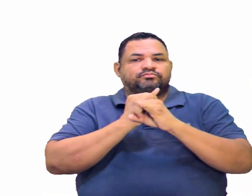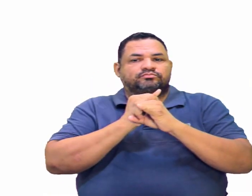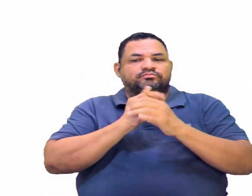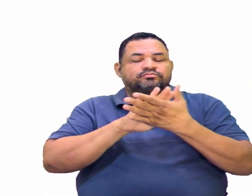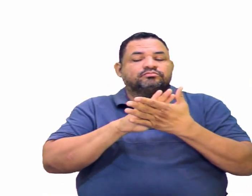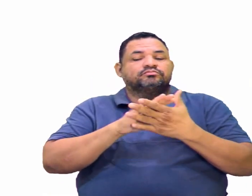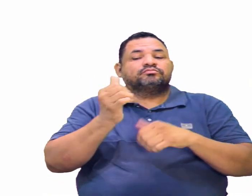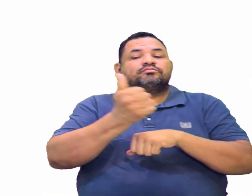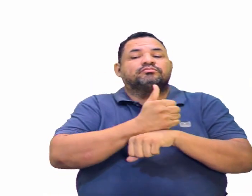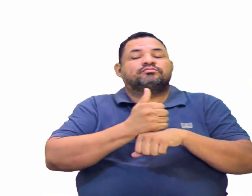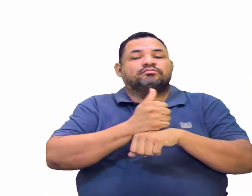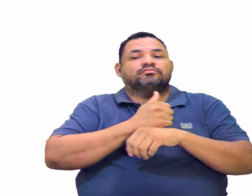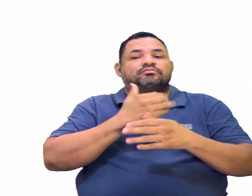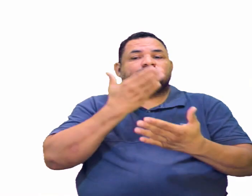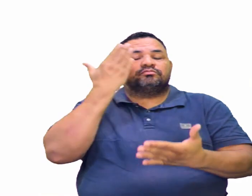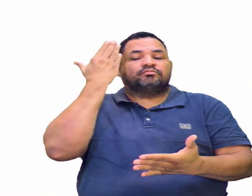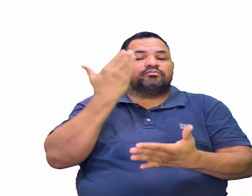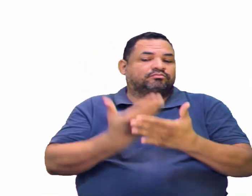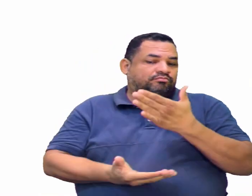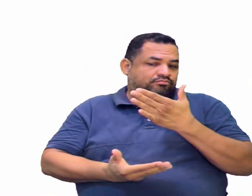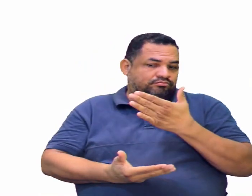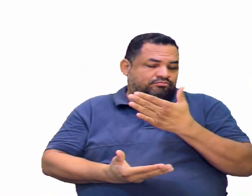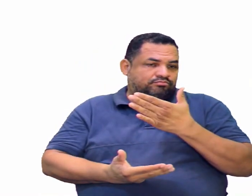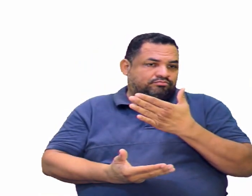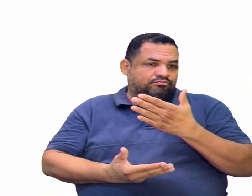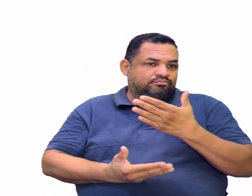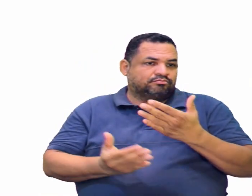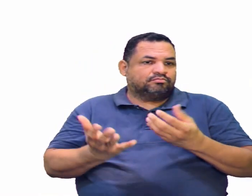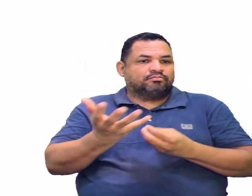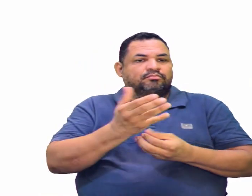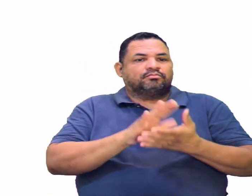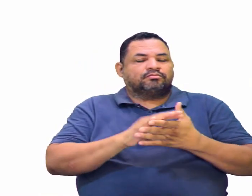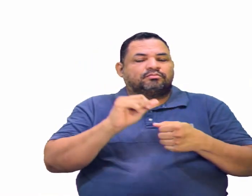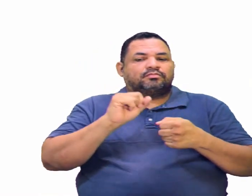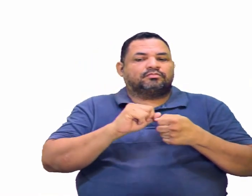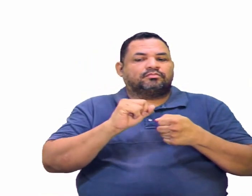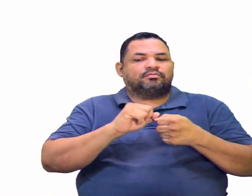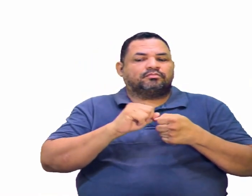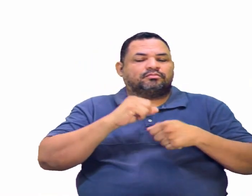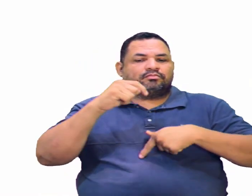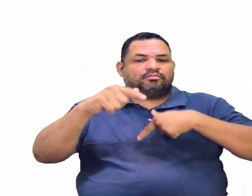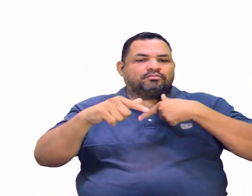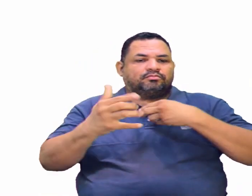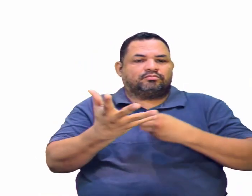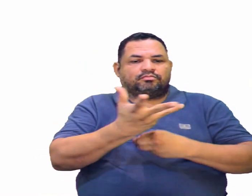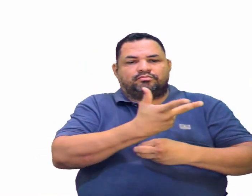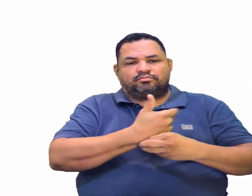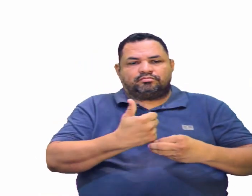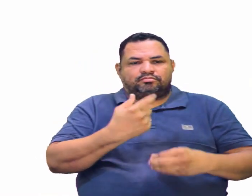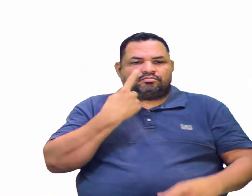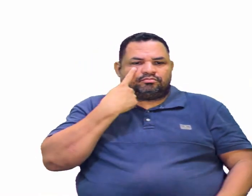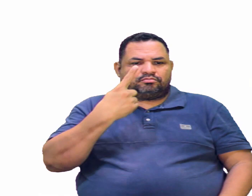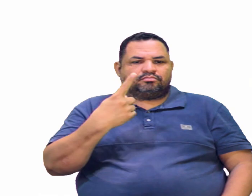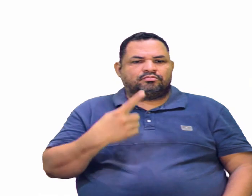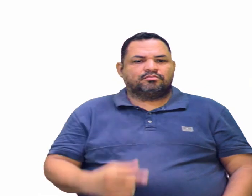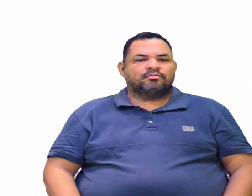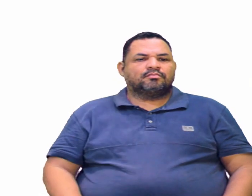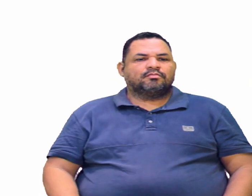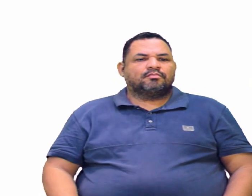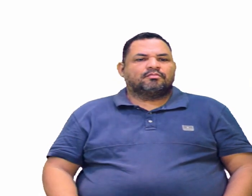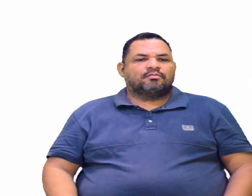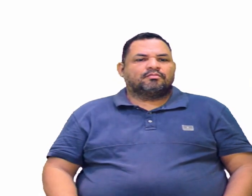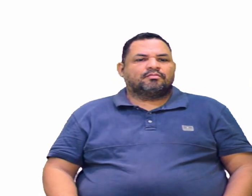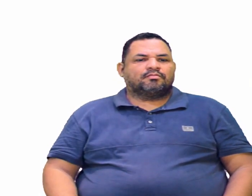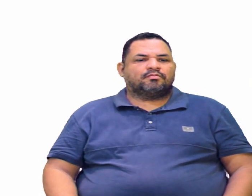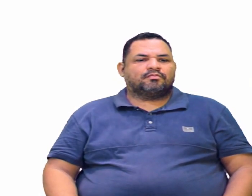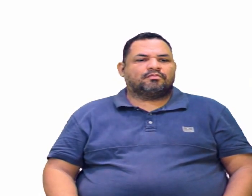O artista perdeu espaço para produzir arte? Mais uma vez a gente está